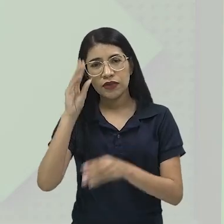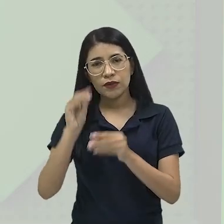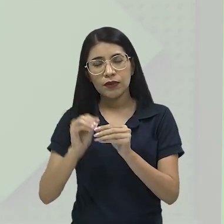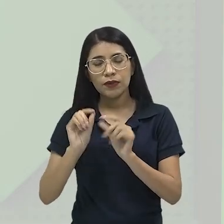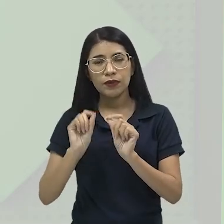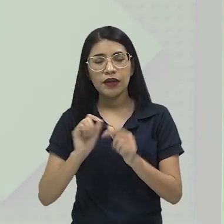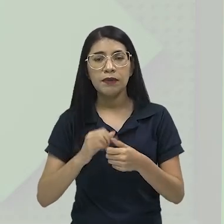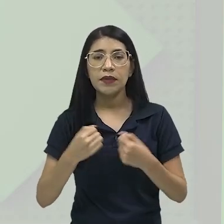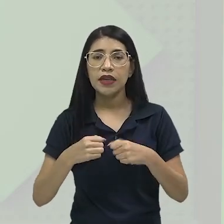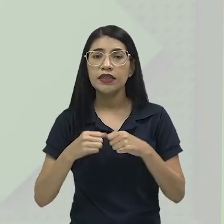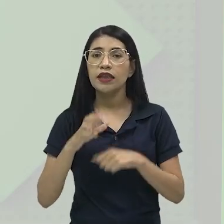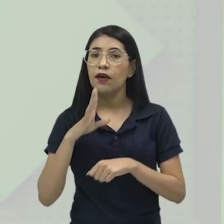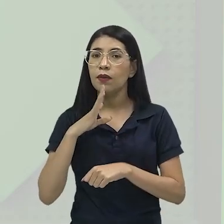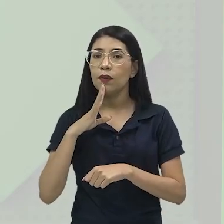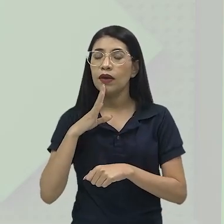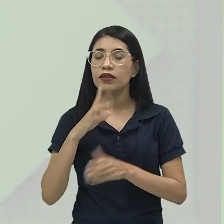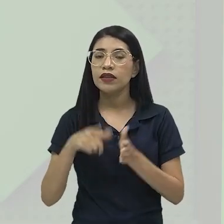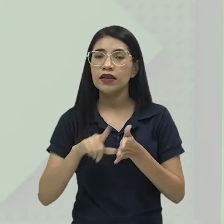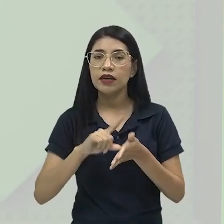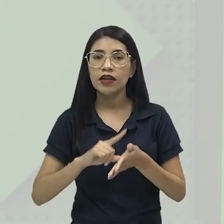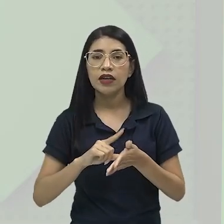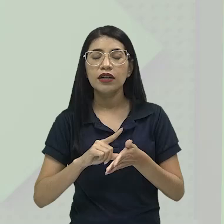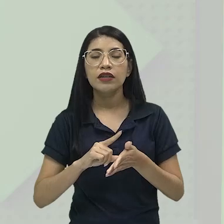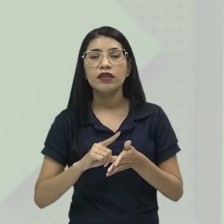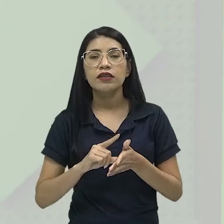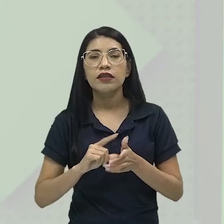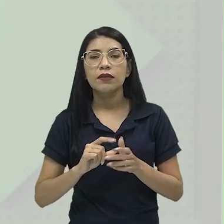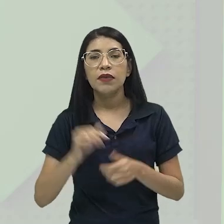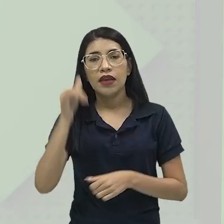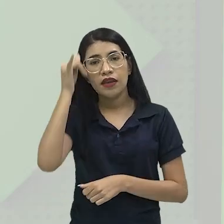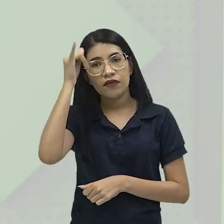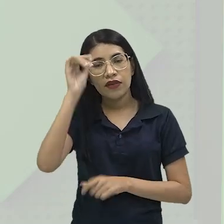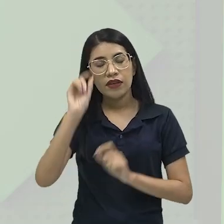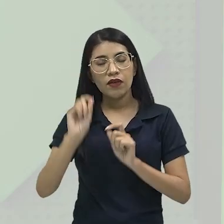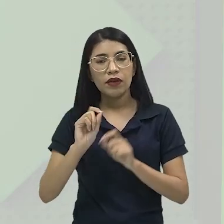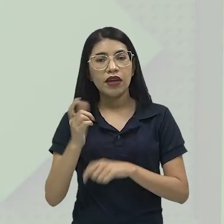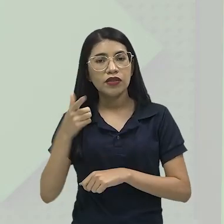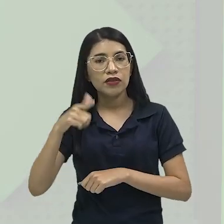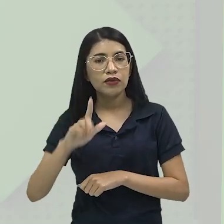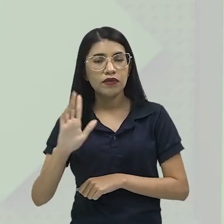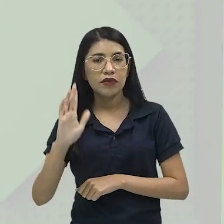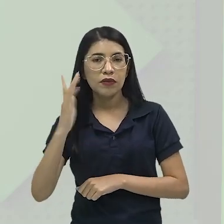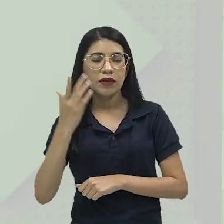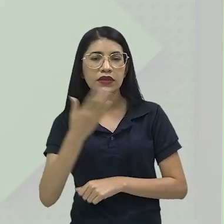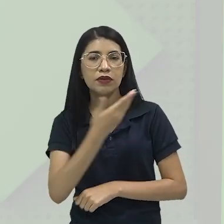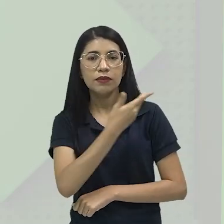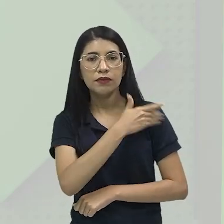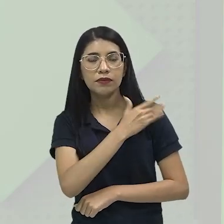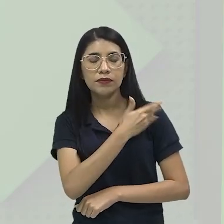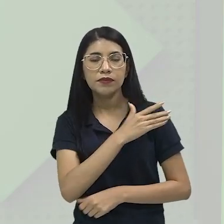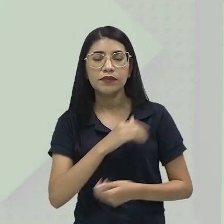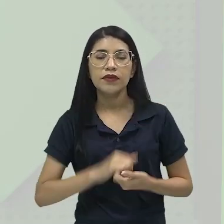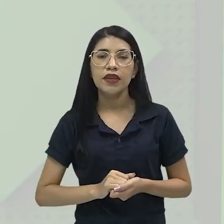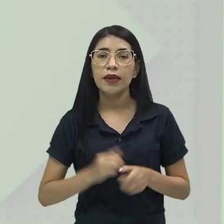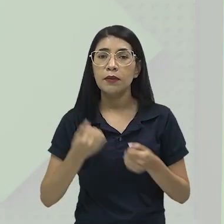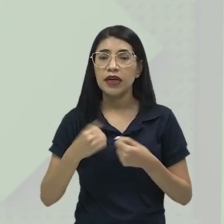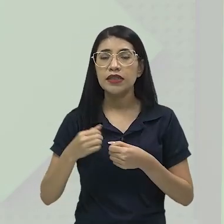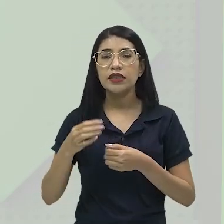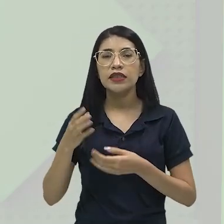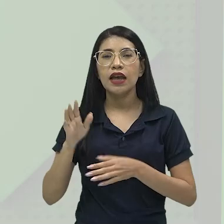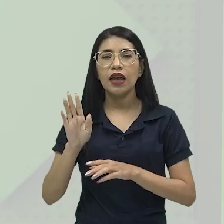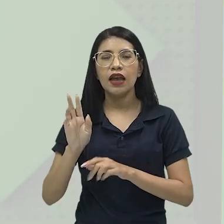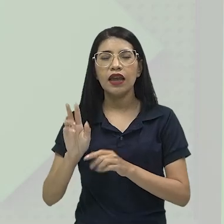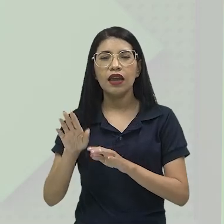ter mais conhecimento para que a gente não faça isso de novo, né? Tratar esses doentes